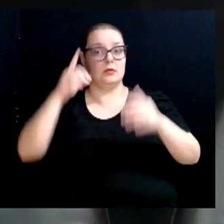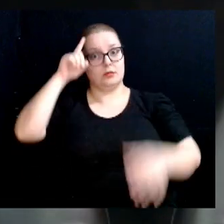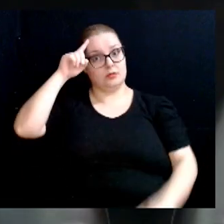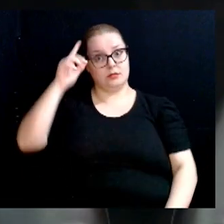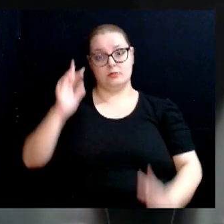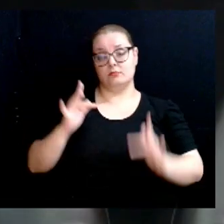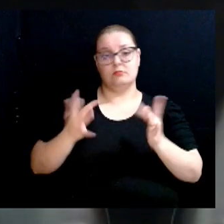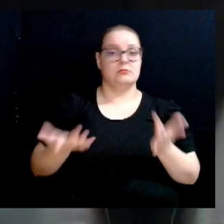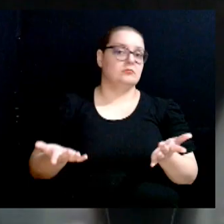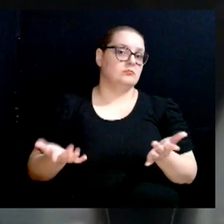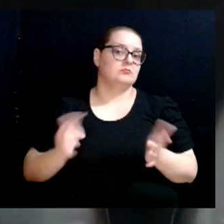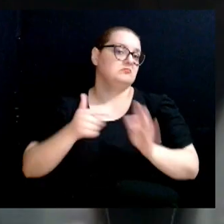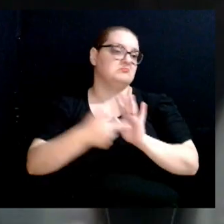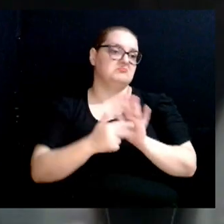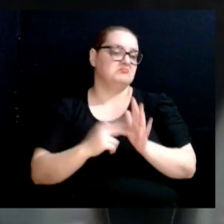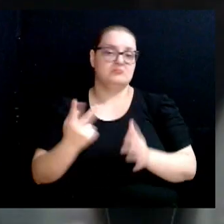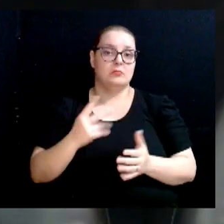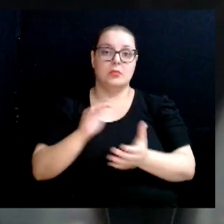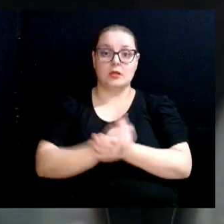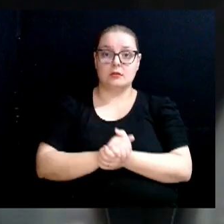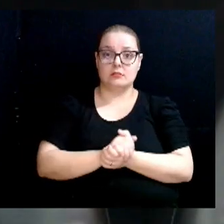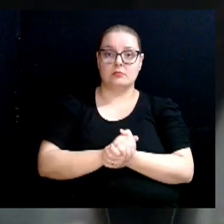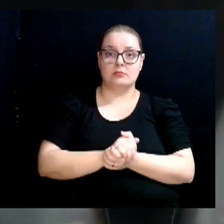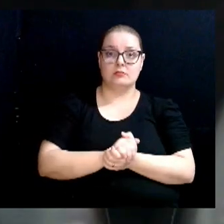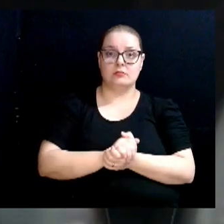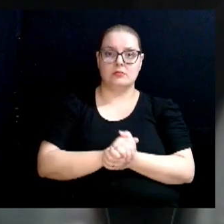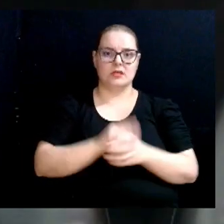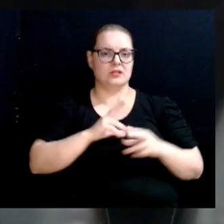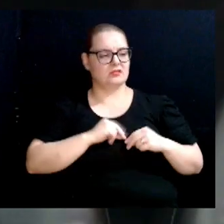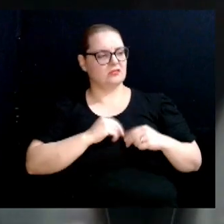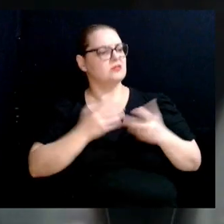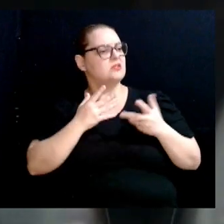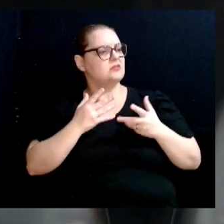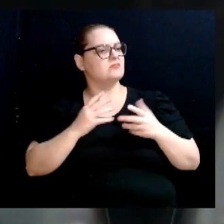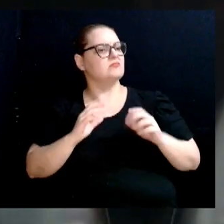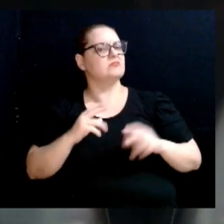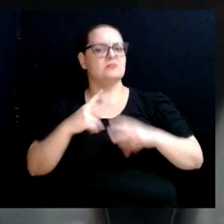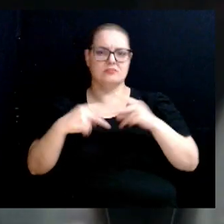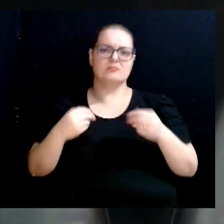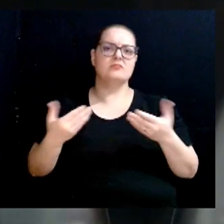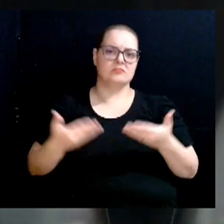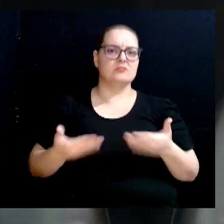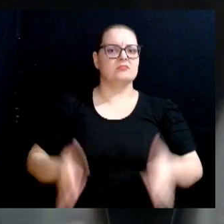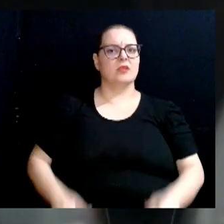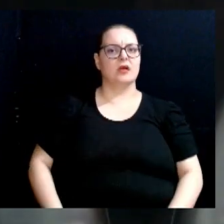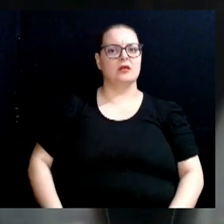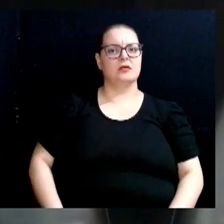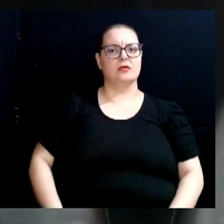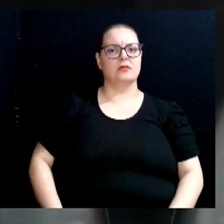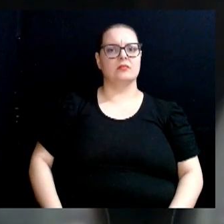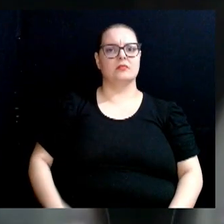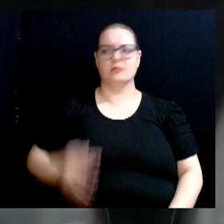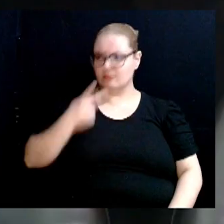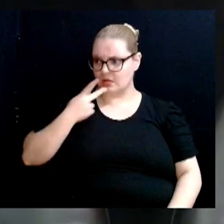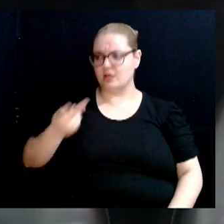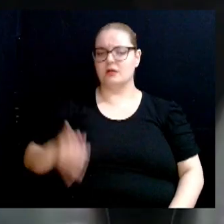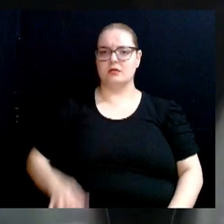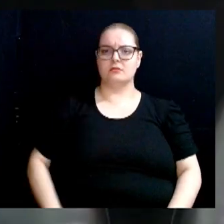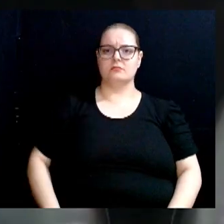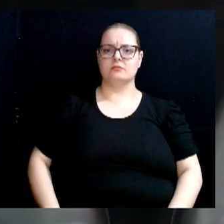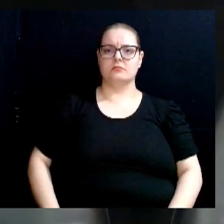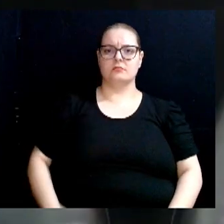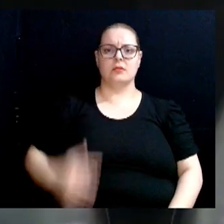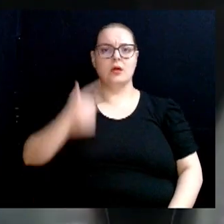faz sentido para esse casal. Mas, nossa, esse ano eu gostaria de ter ganhado um presente. Comenta. O óbvio ficou